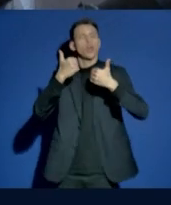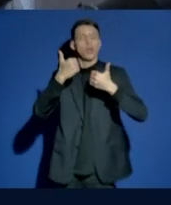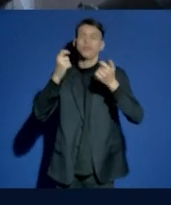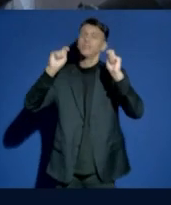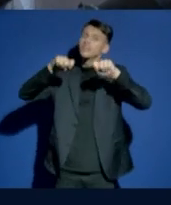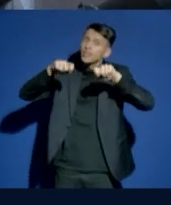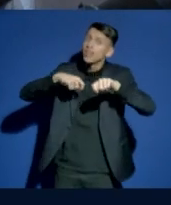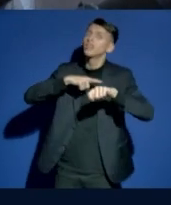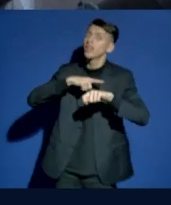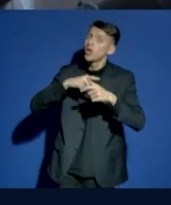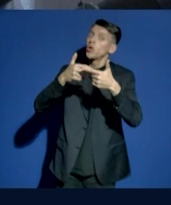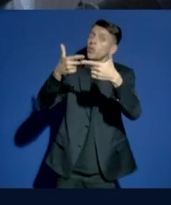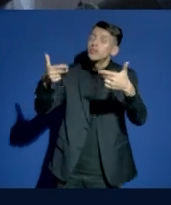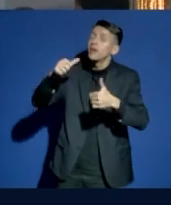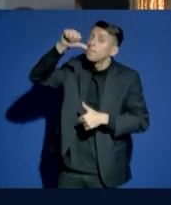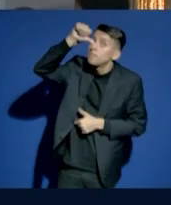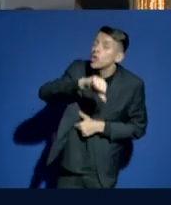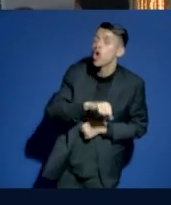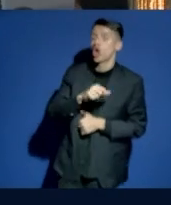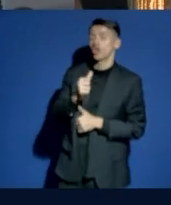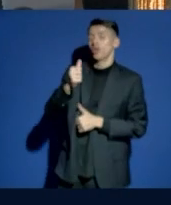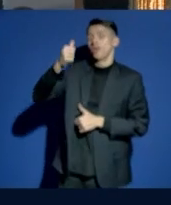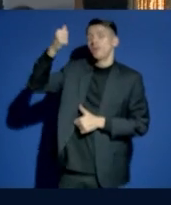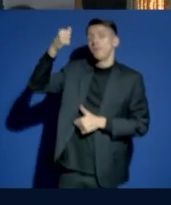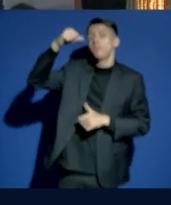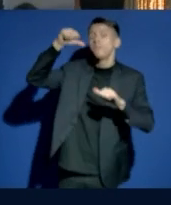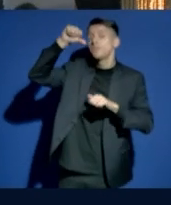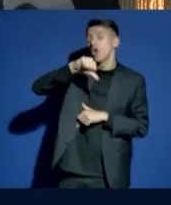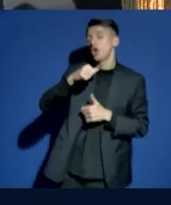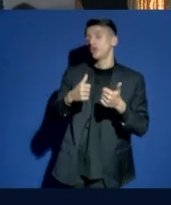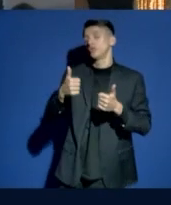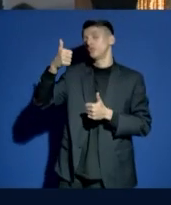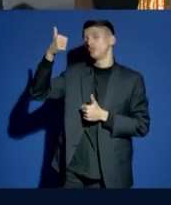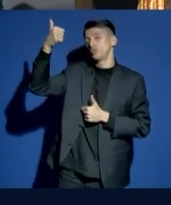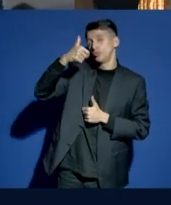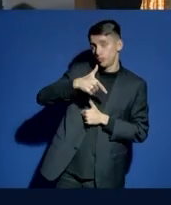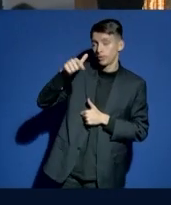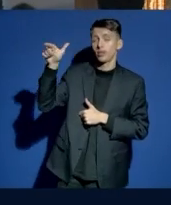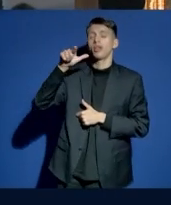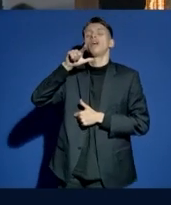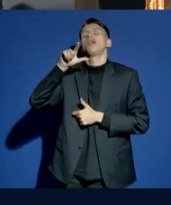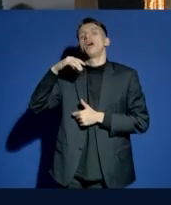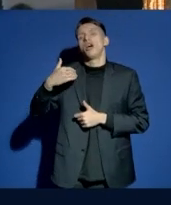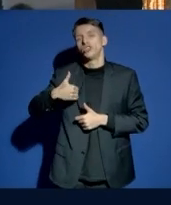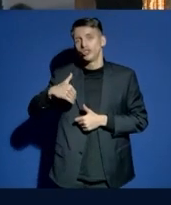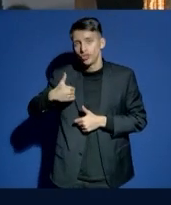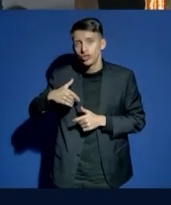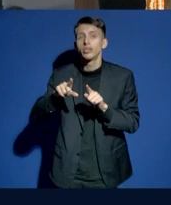condições piores que a Argentina, piores que o Uruguai, e isso eu acho que é totalmente